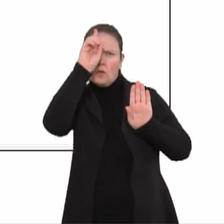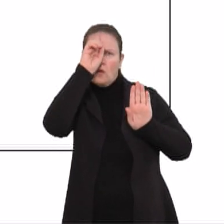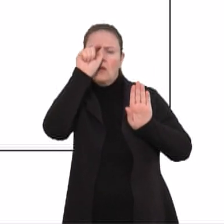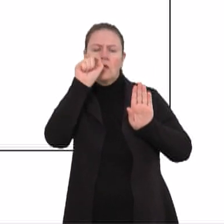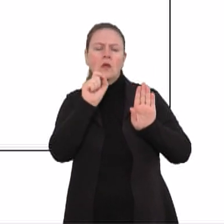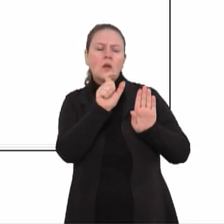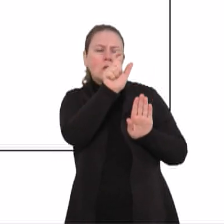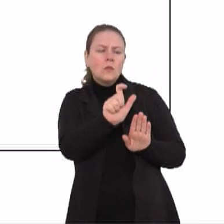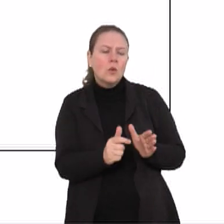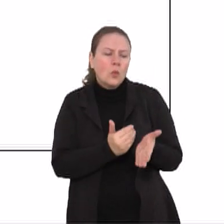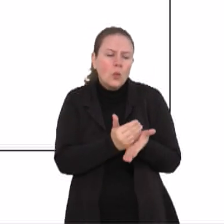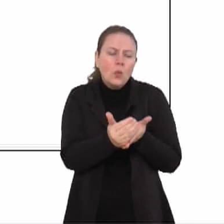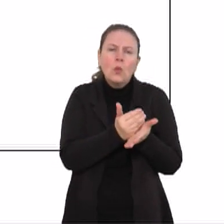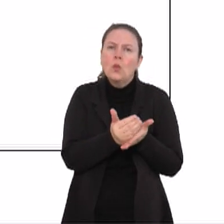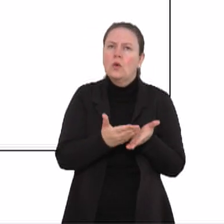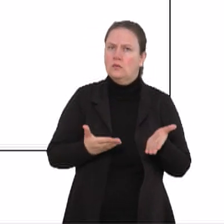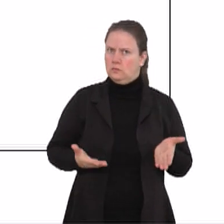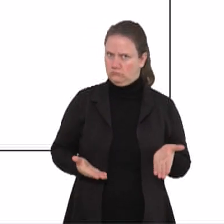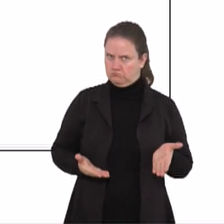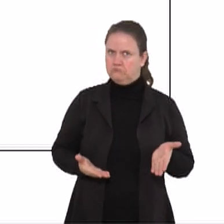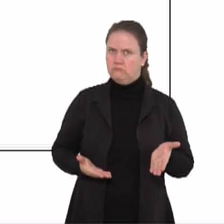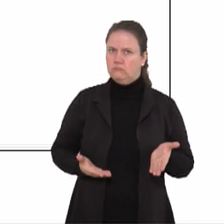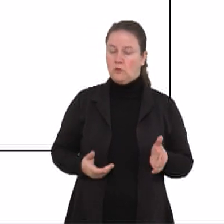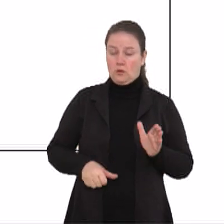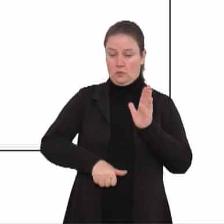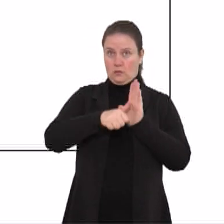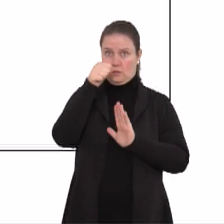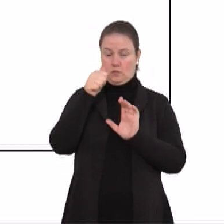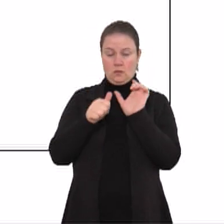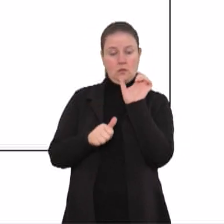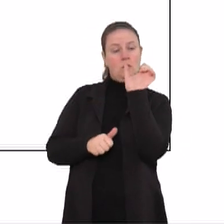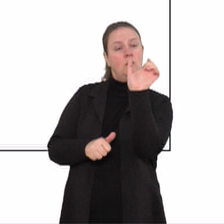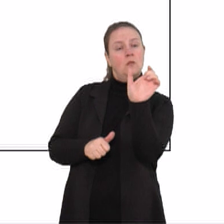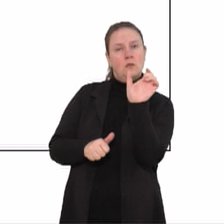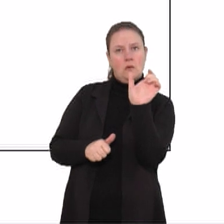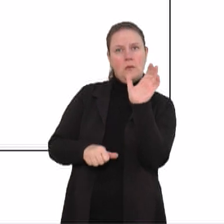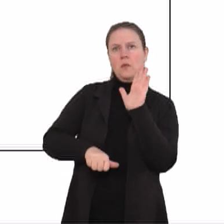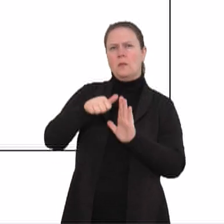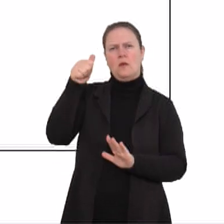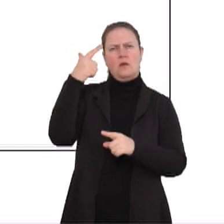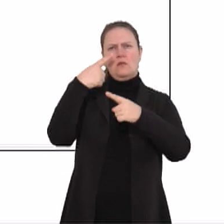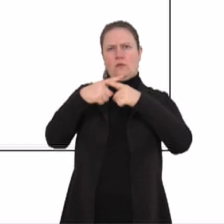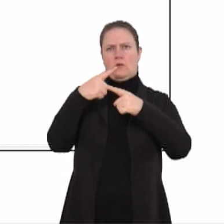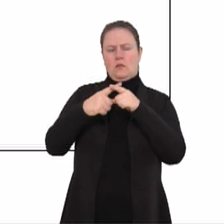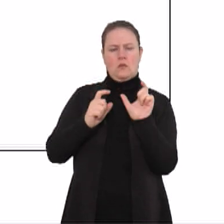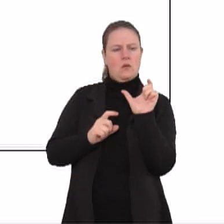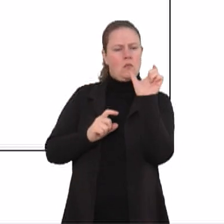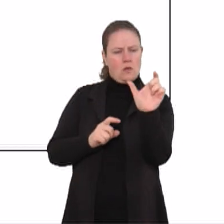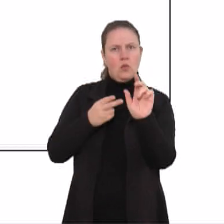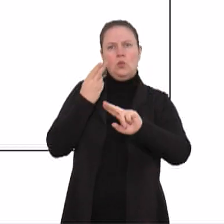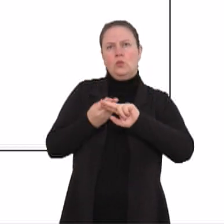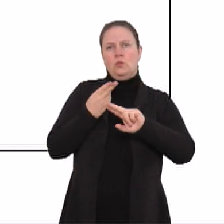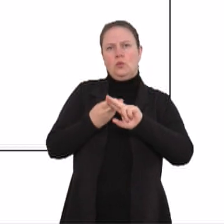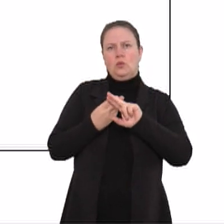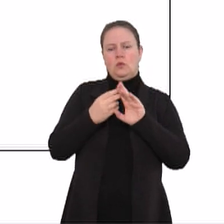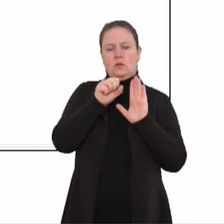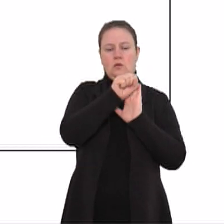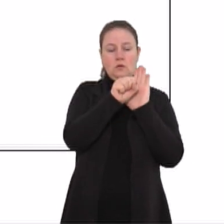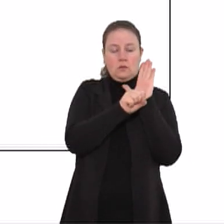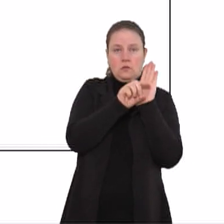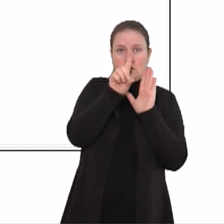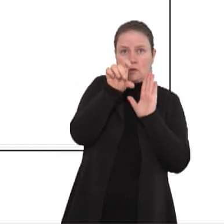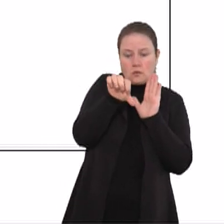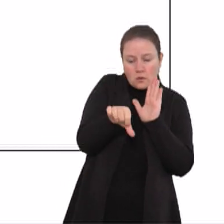isso? A primeira vez que a palavra foi cunhada foi esse Destutt de Três, lá do século